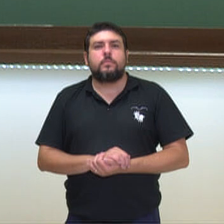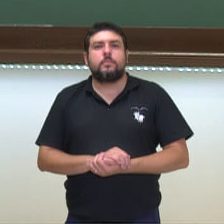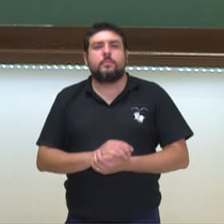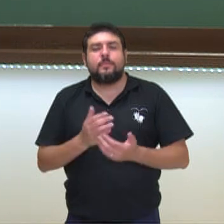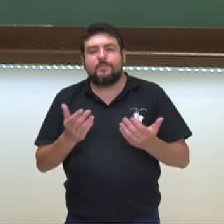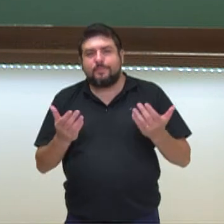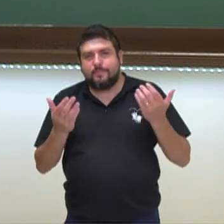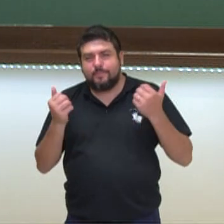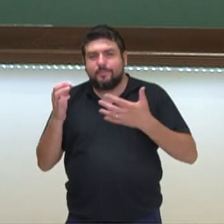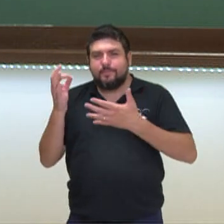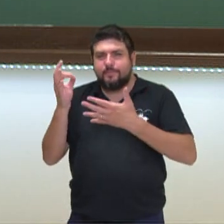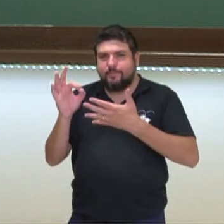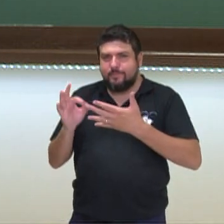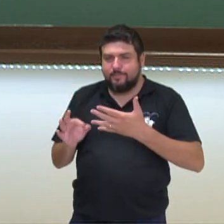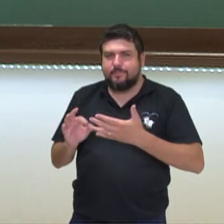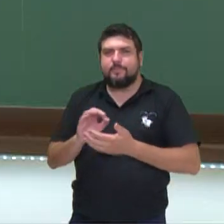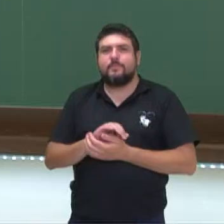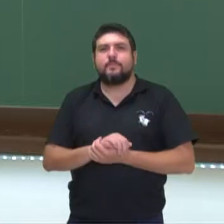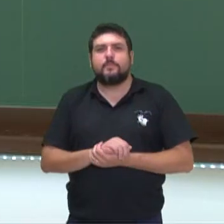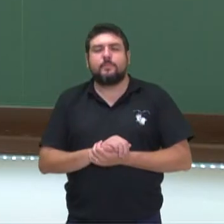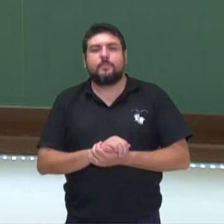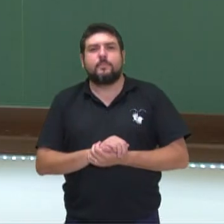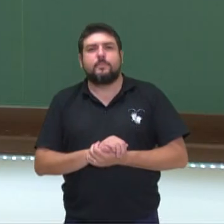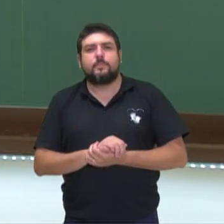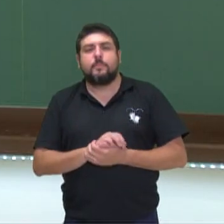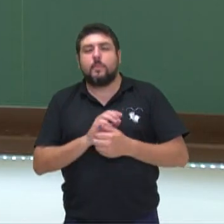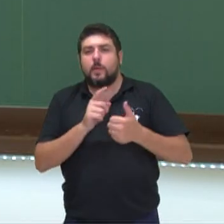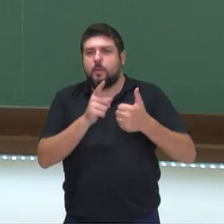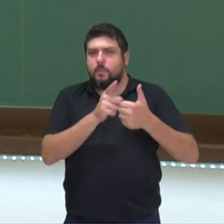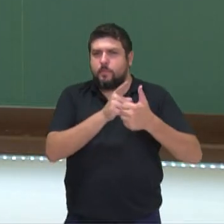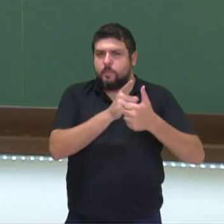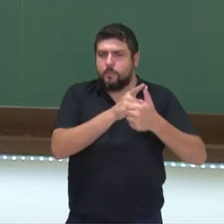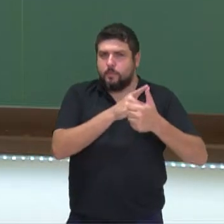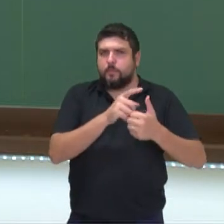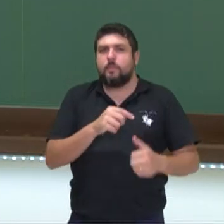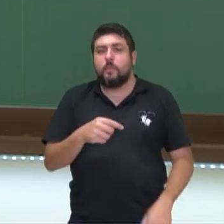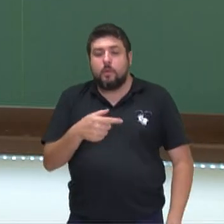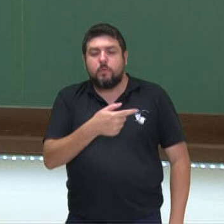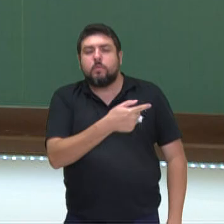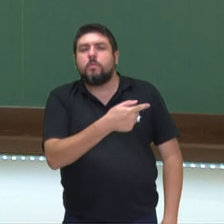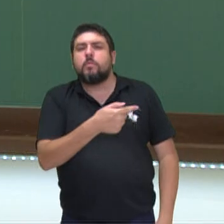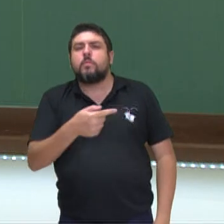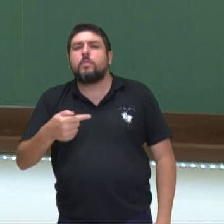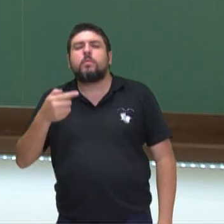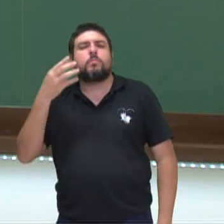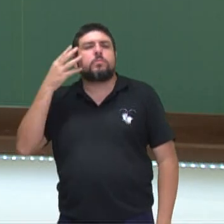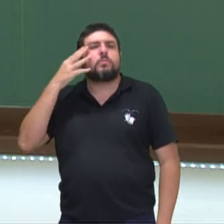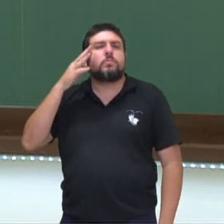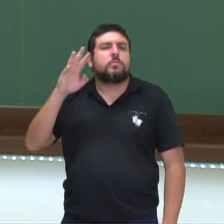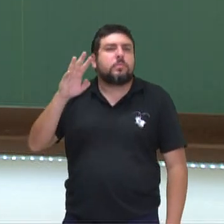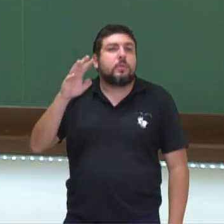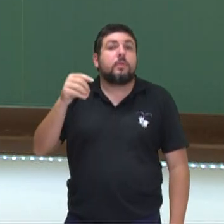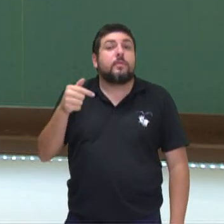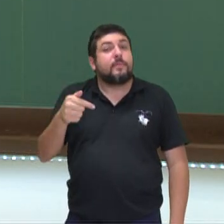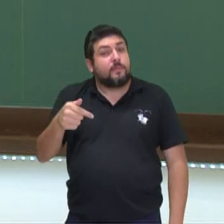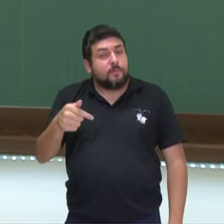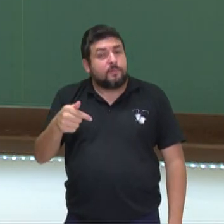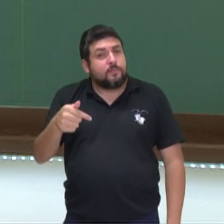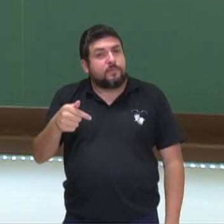Vamos corrigir? Então, a primeira coisa que eu tenho que pensar é, uma semana tem 7 dias. Então, eu vou